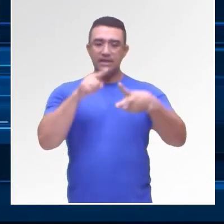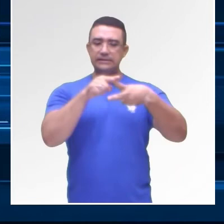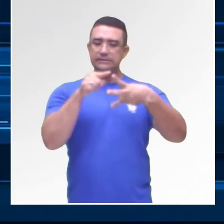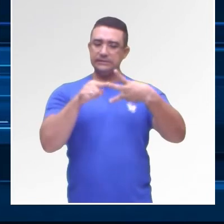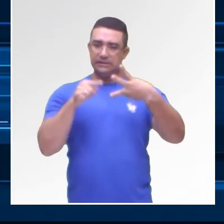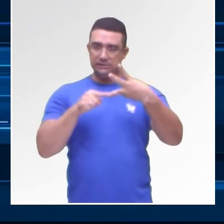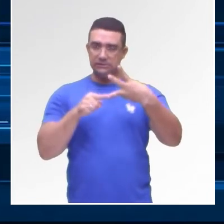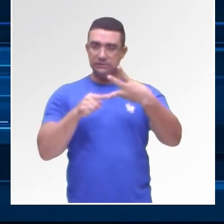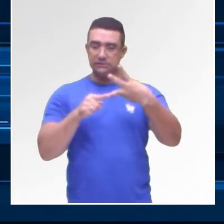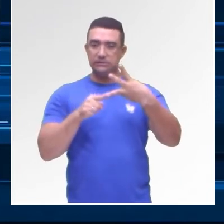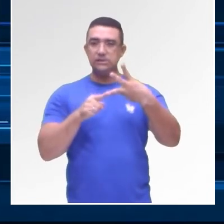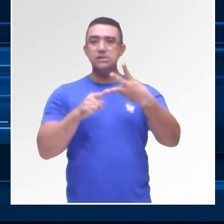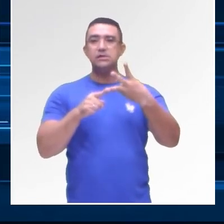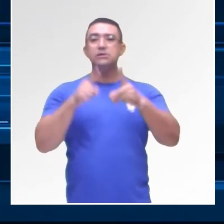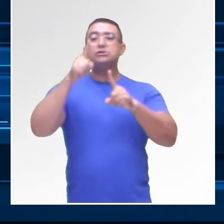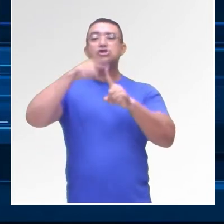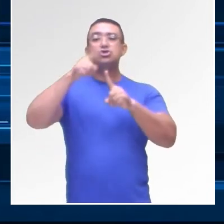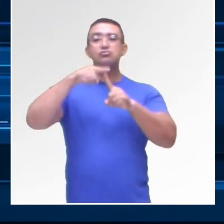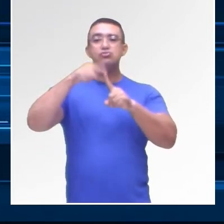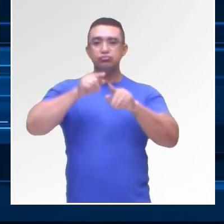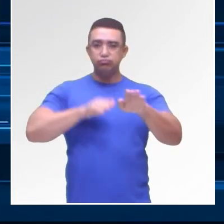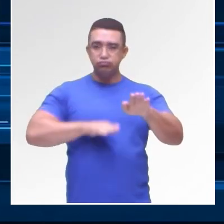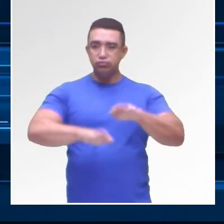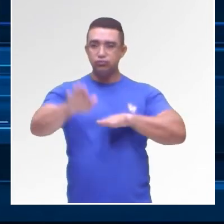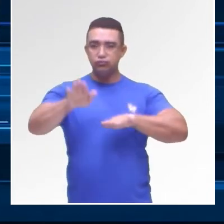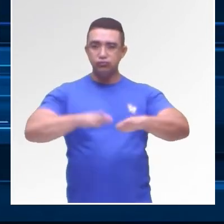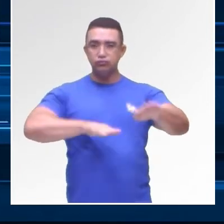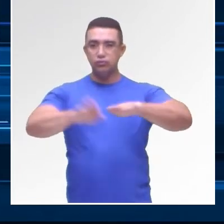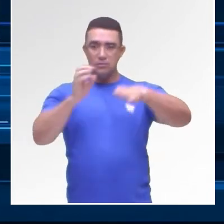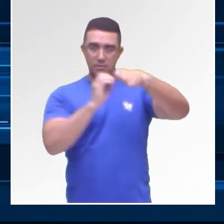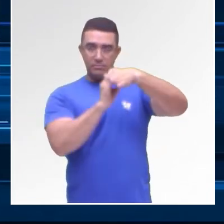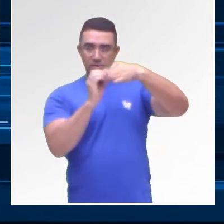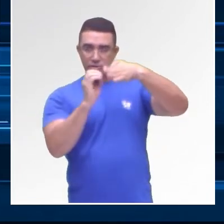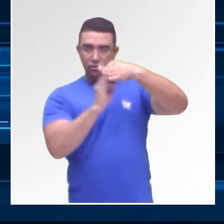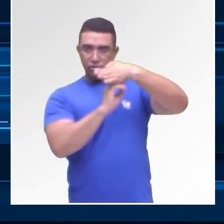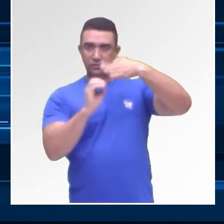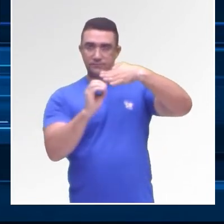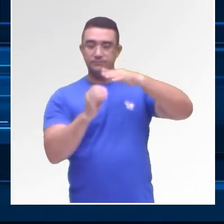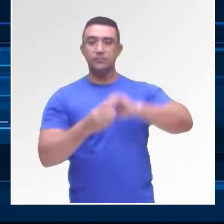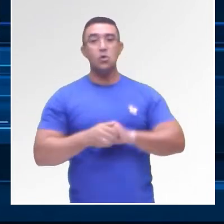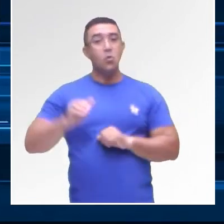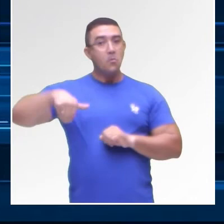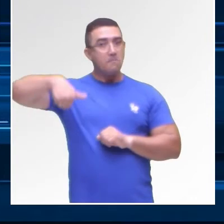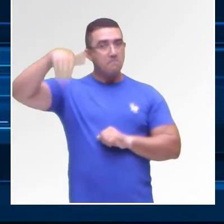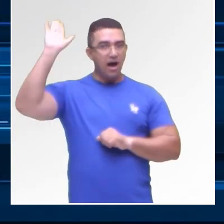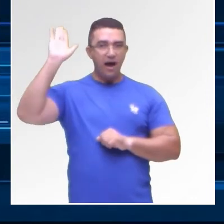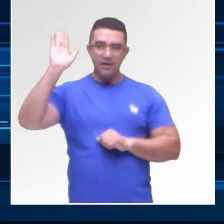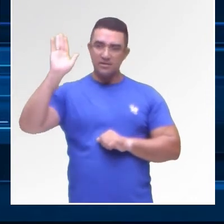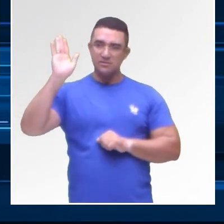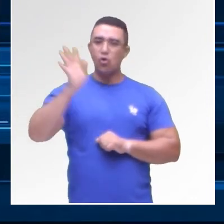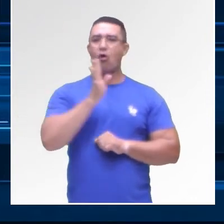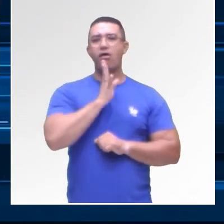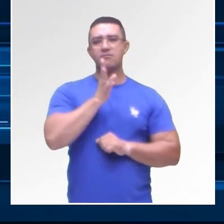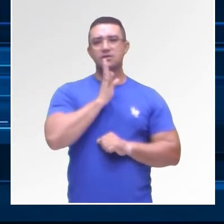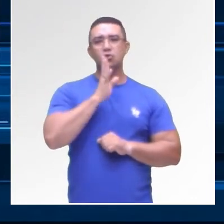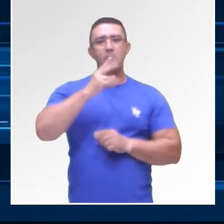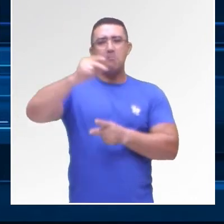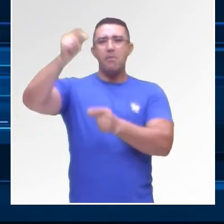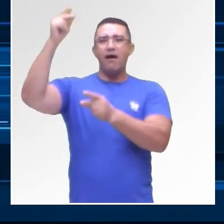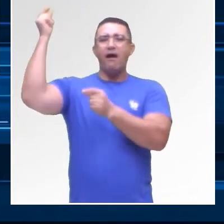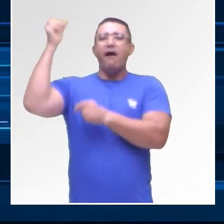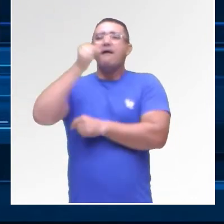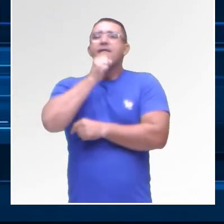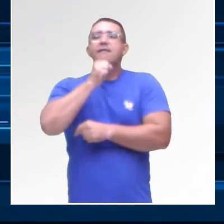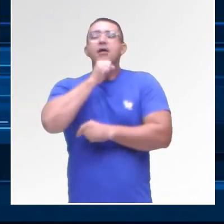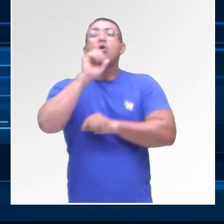patins. Vamos conhecer cada um deles. O patins mais antigo de todos é esse aqui do meio. É o